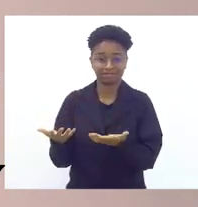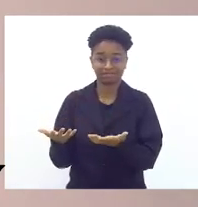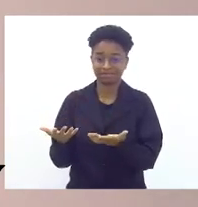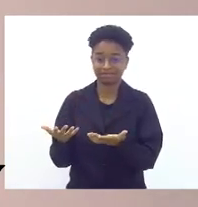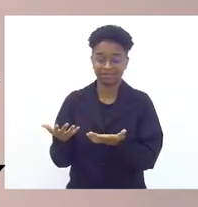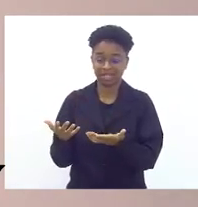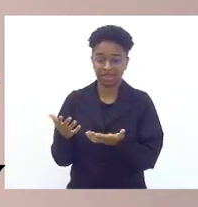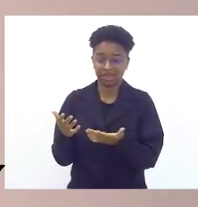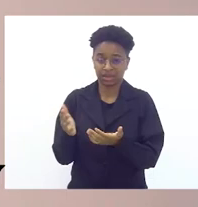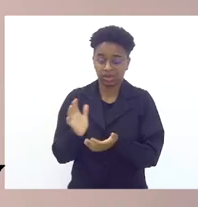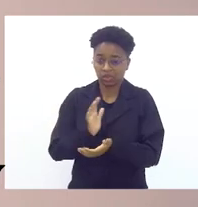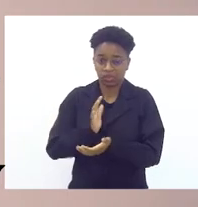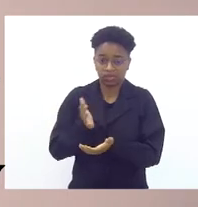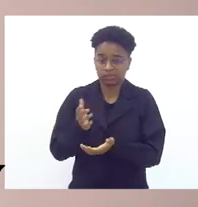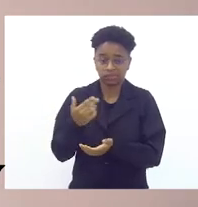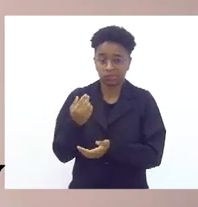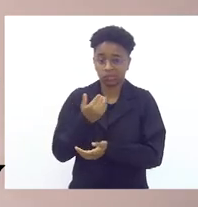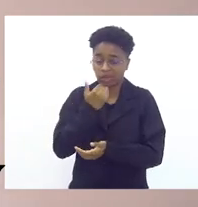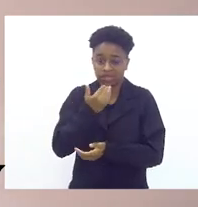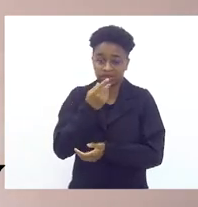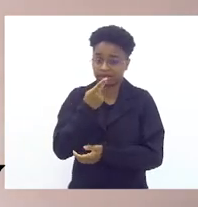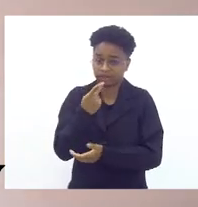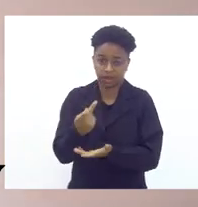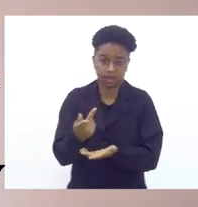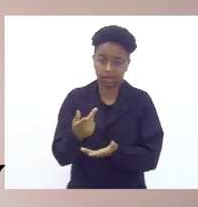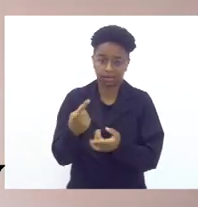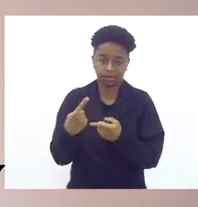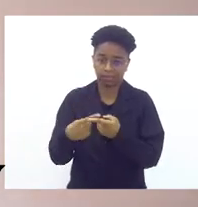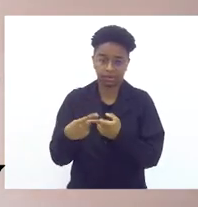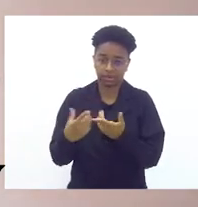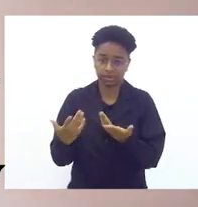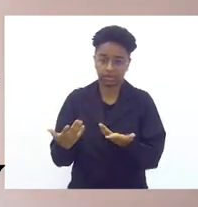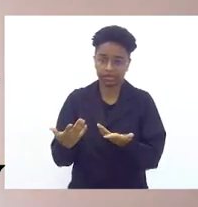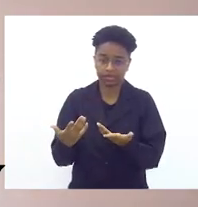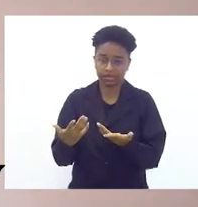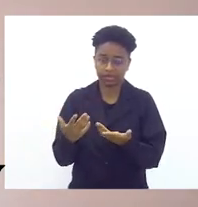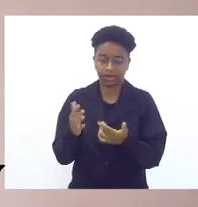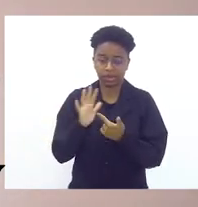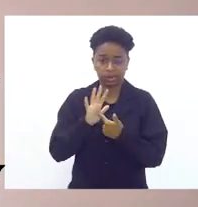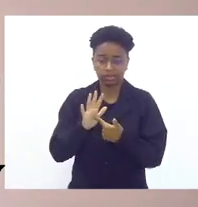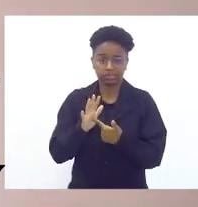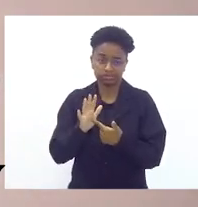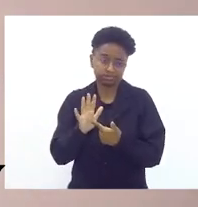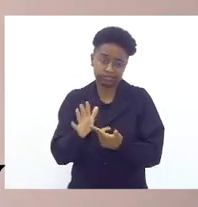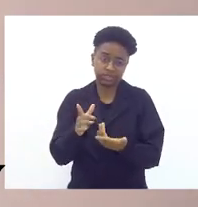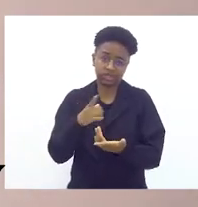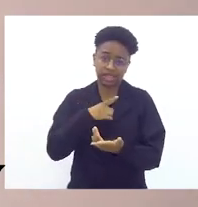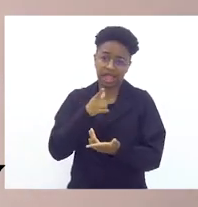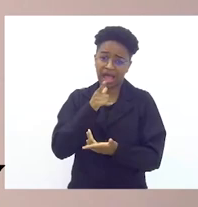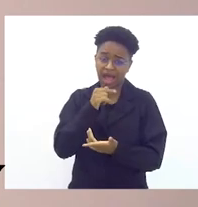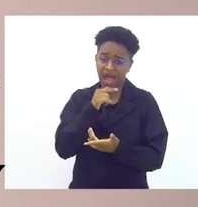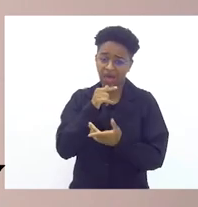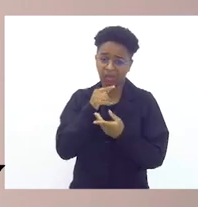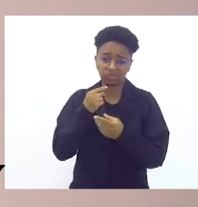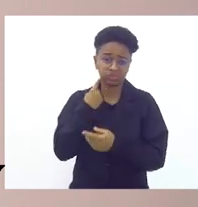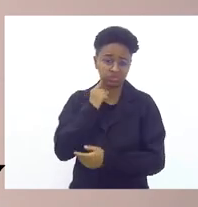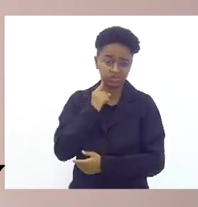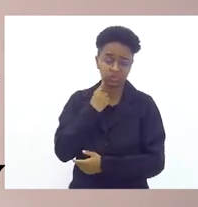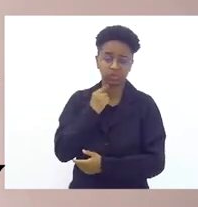é muito insalubre não adianta falar porque há relatos de insalubridade água barrenta